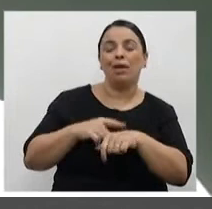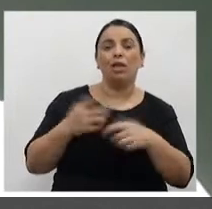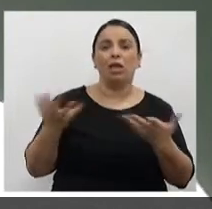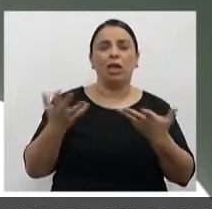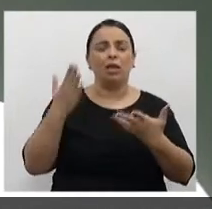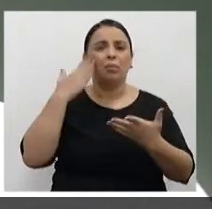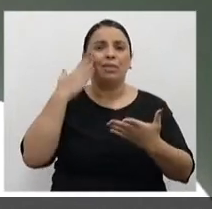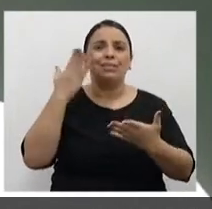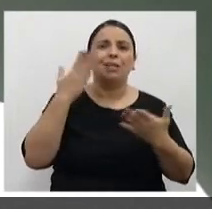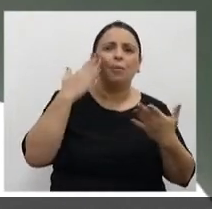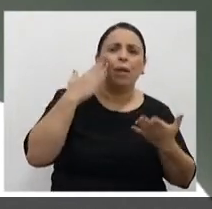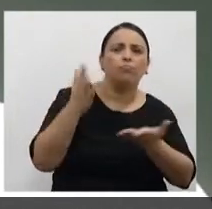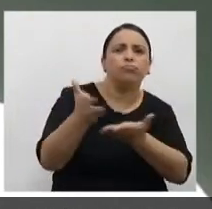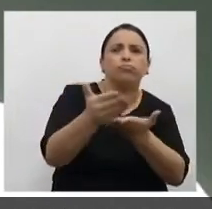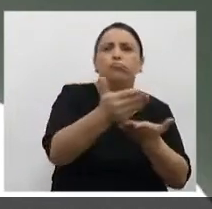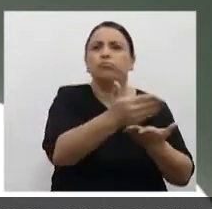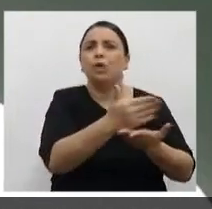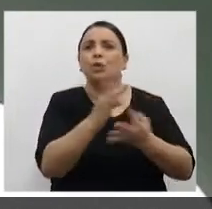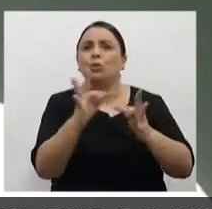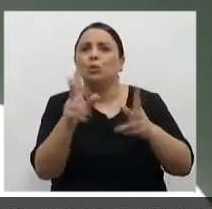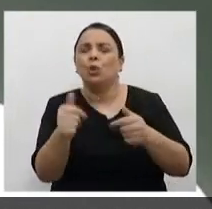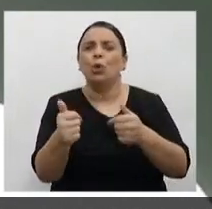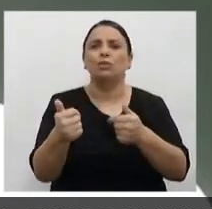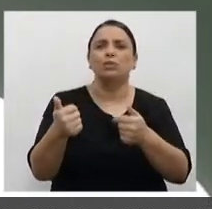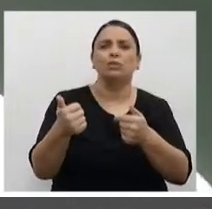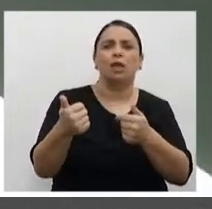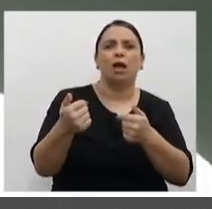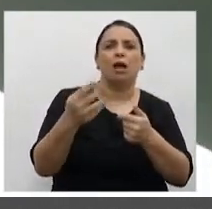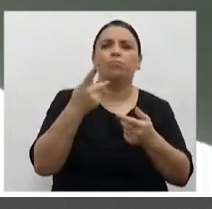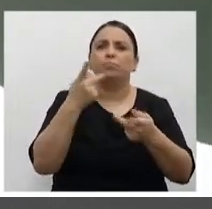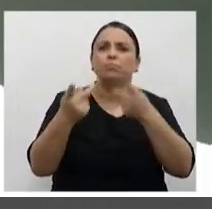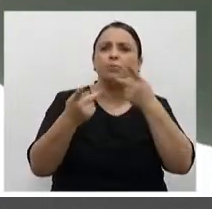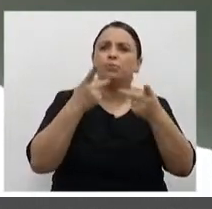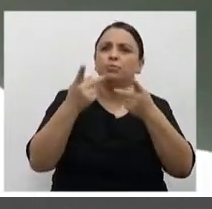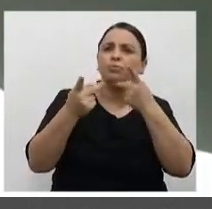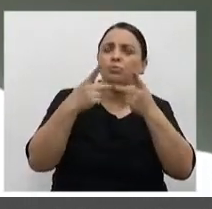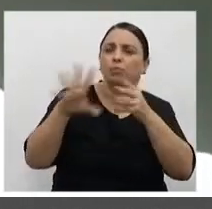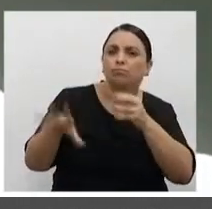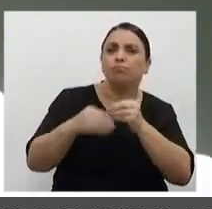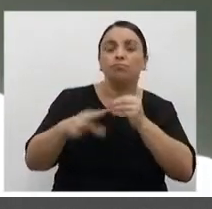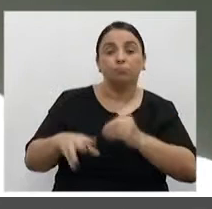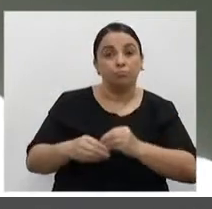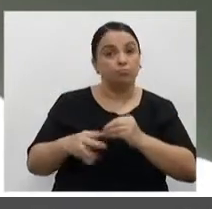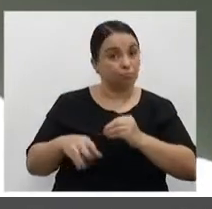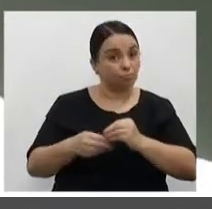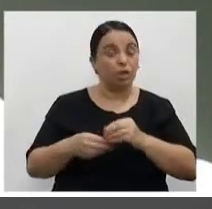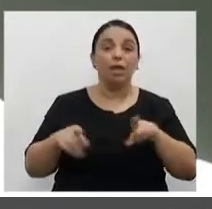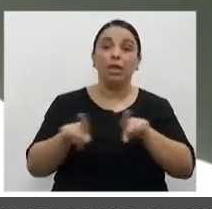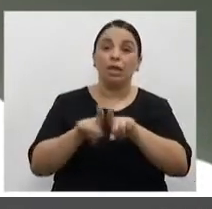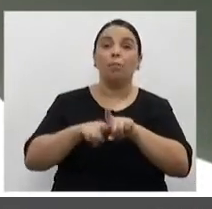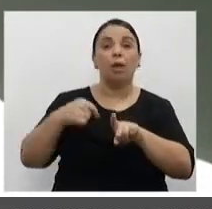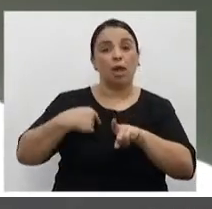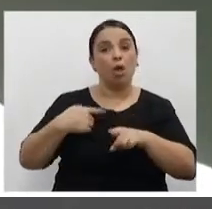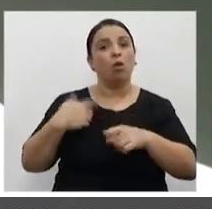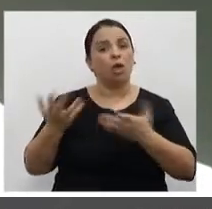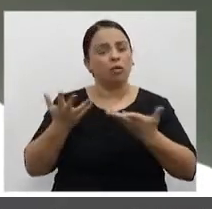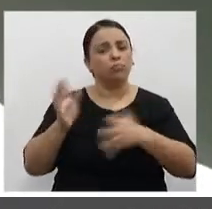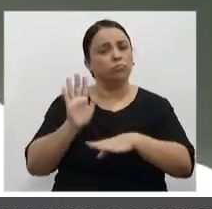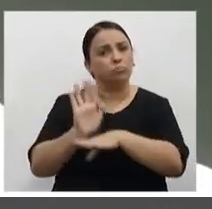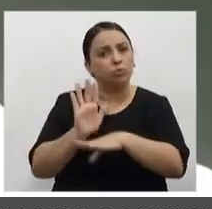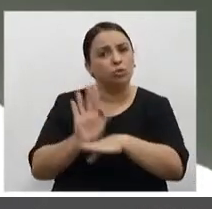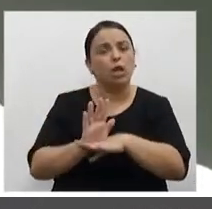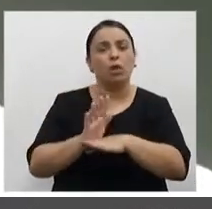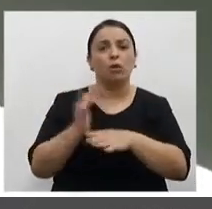contribuições que estão para ser postas na mesa e, da nossa parte, contribuir com as informações técnicas